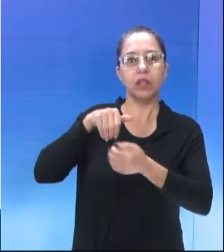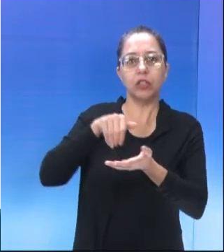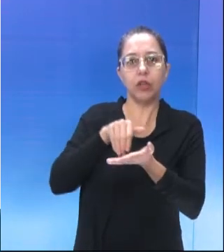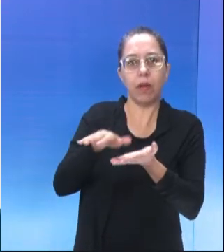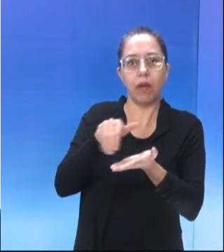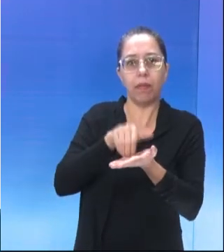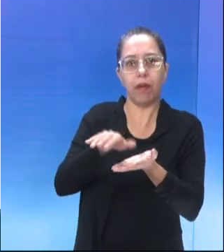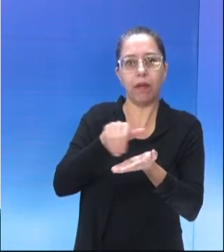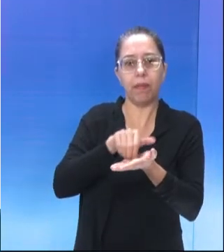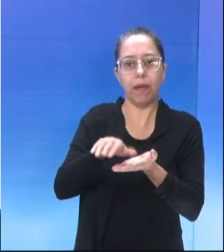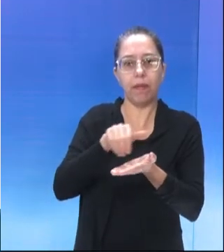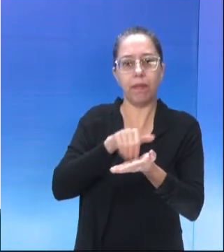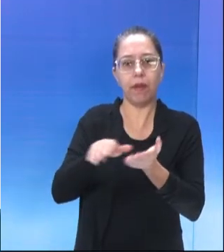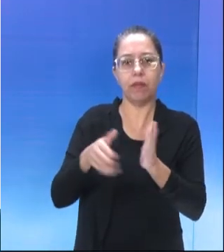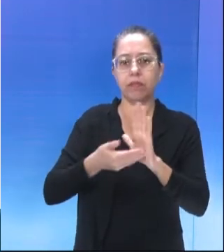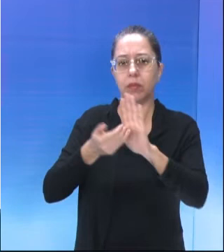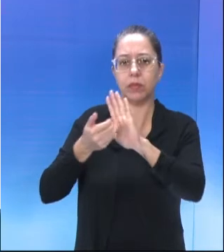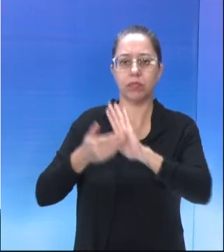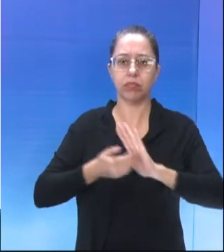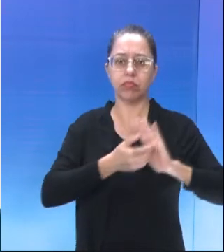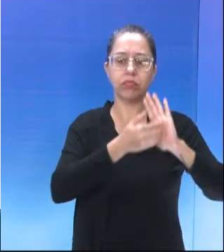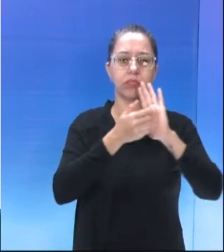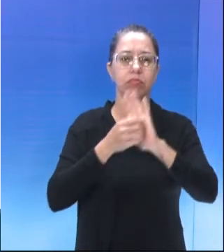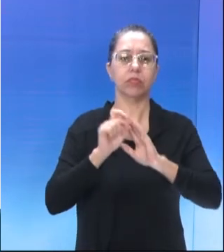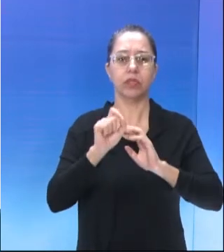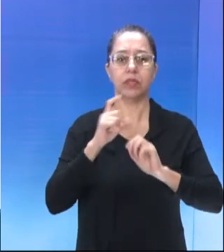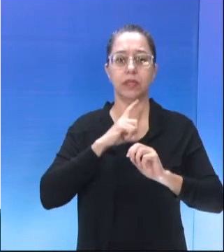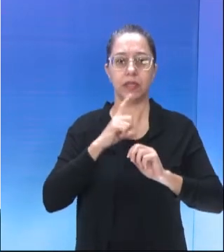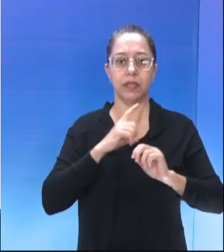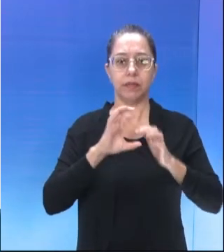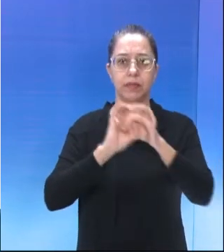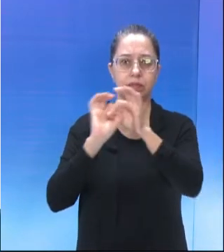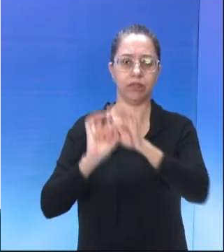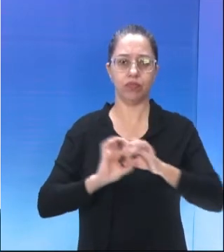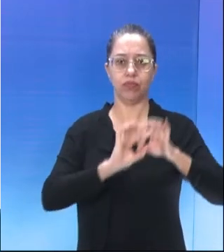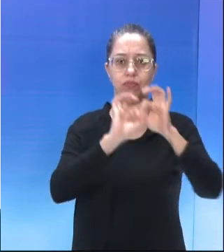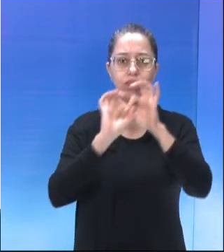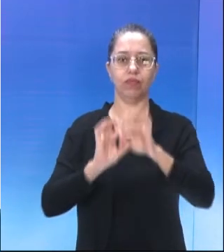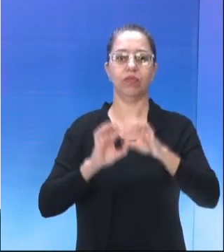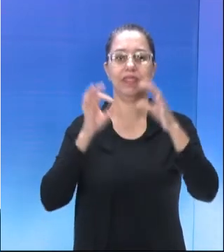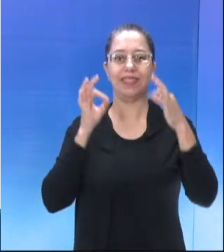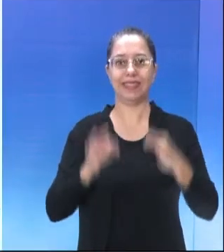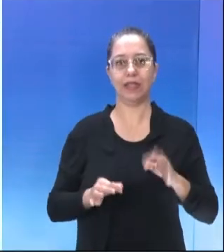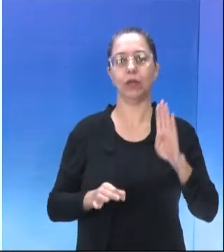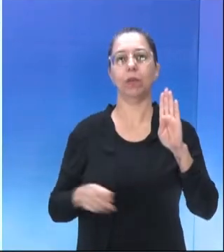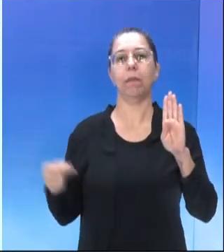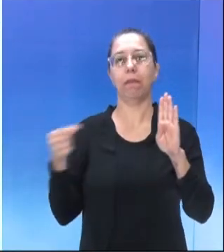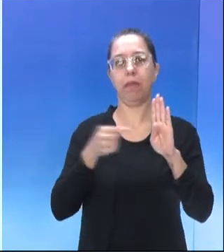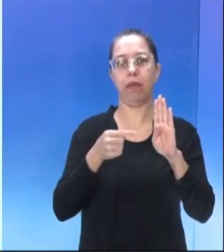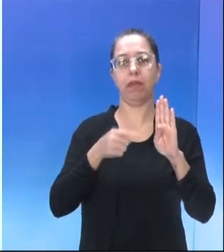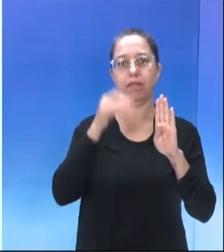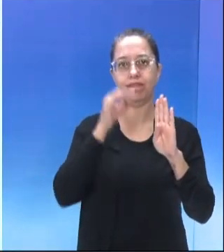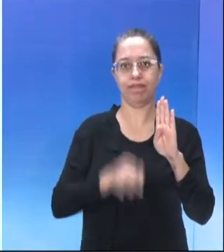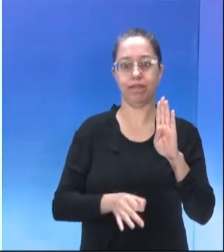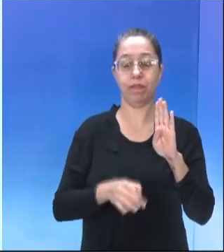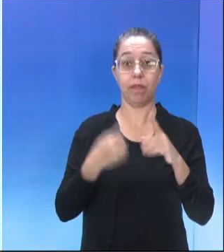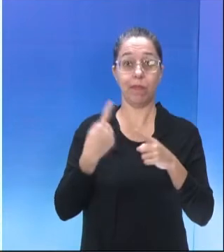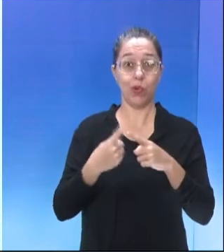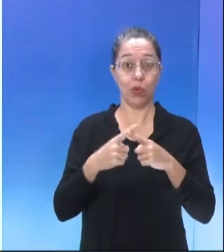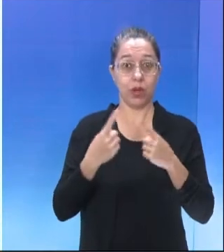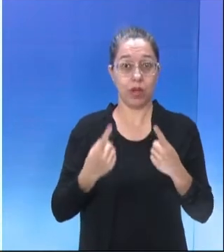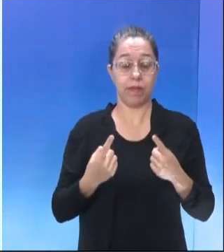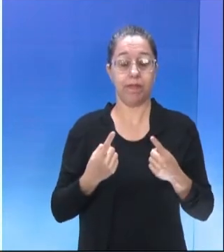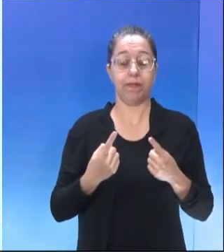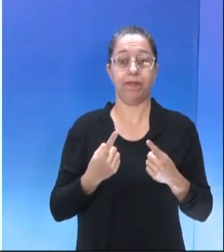forma concentrada, aqui está o nosso gabarito. Por quê? Entende aí,